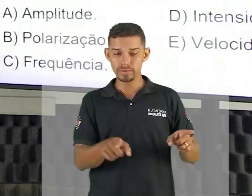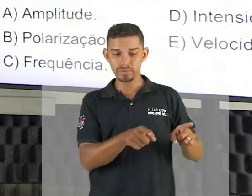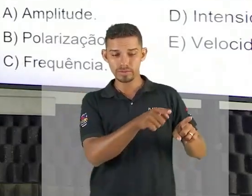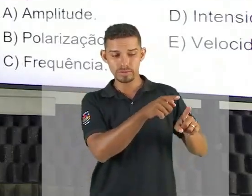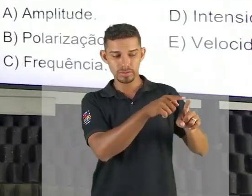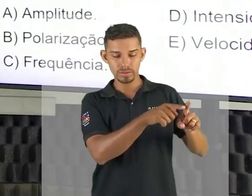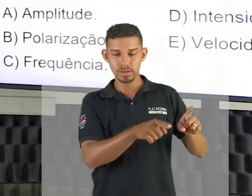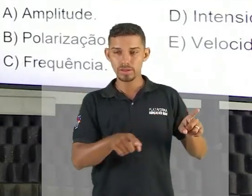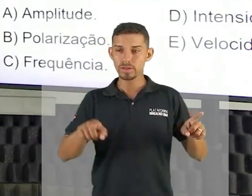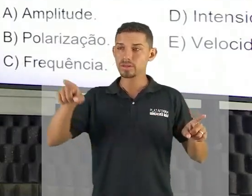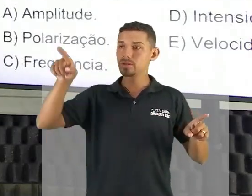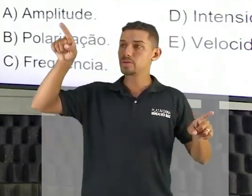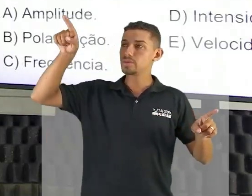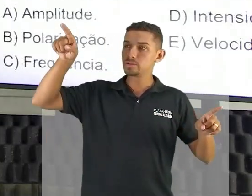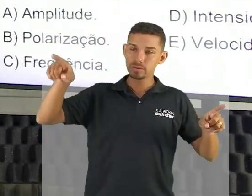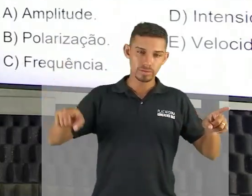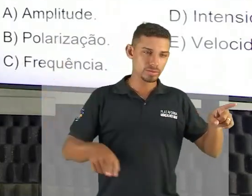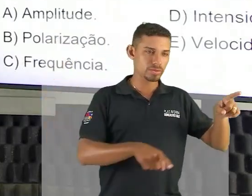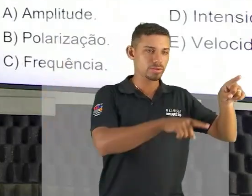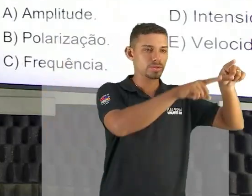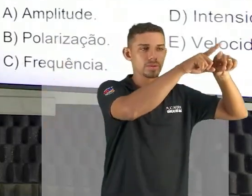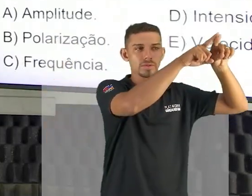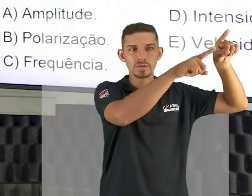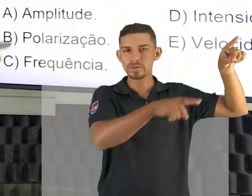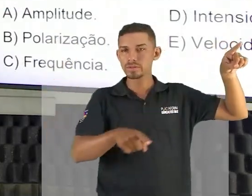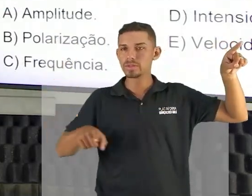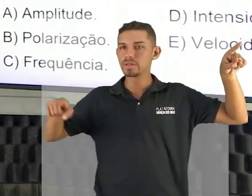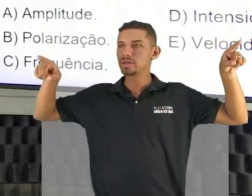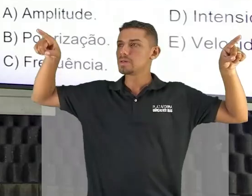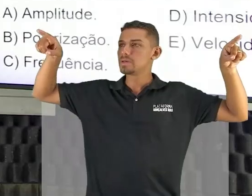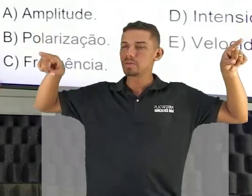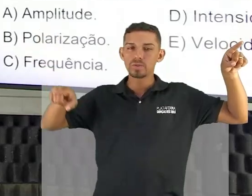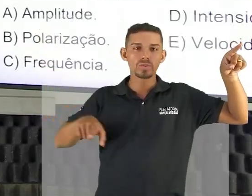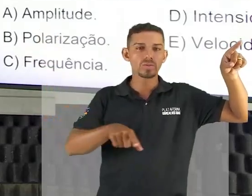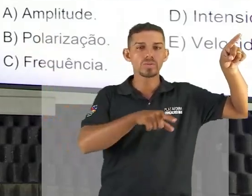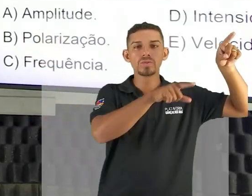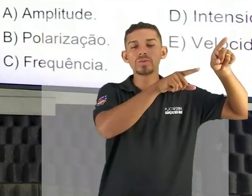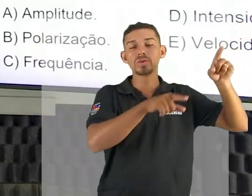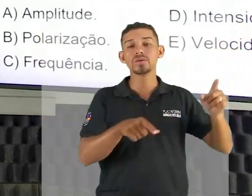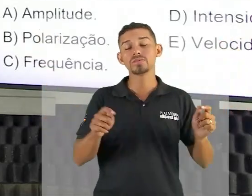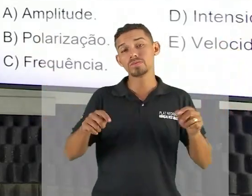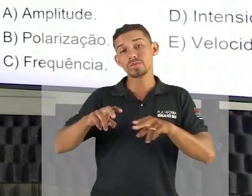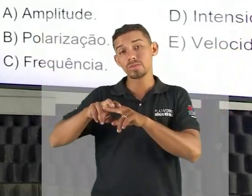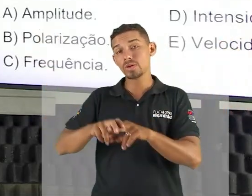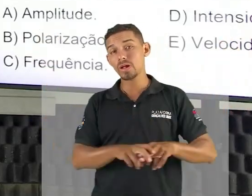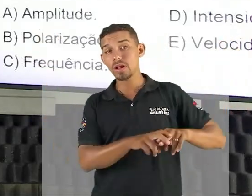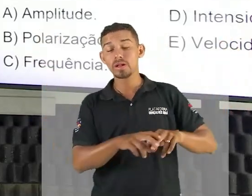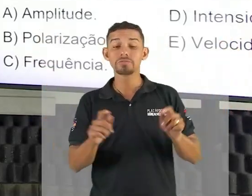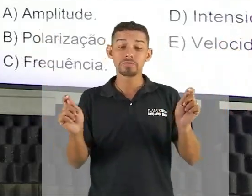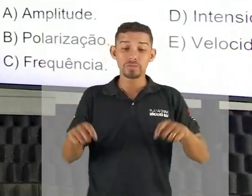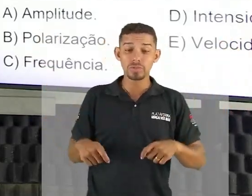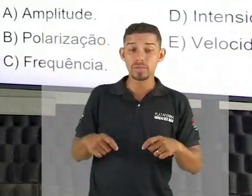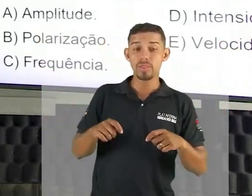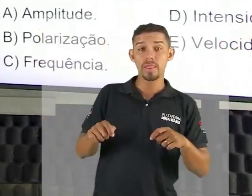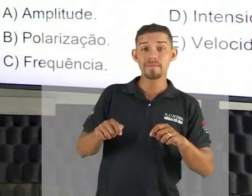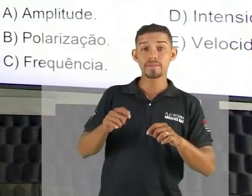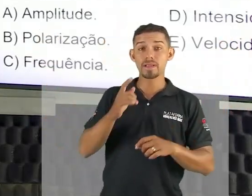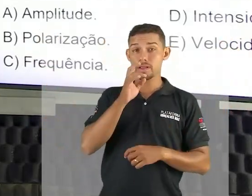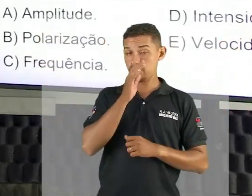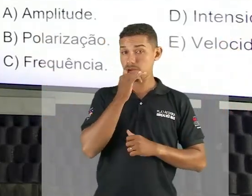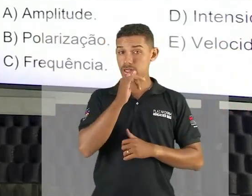ela foi fazer isso ó aumento da amplitude de vibração devido o fornecimento de